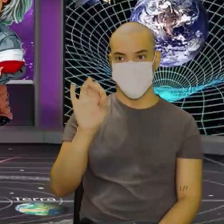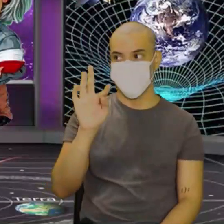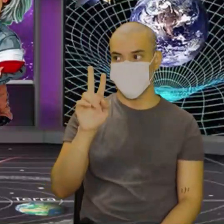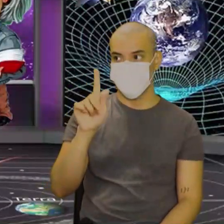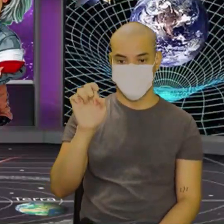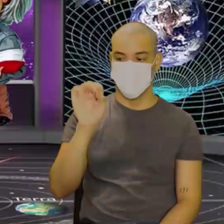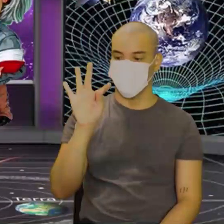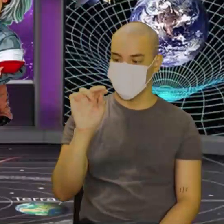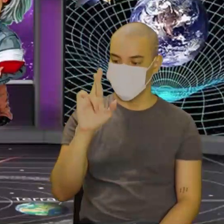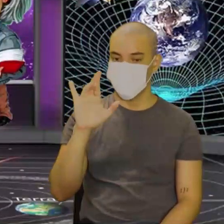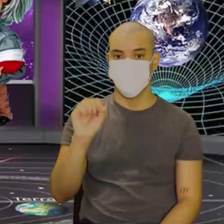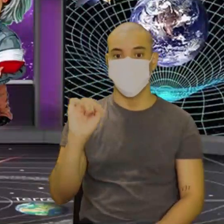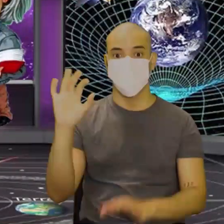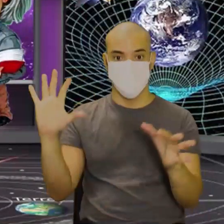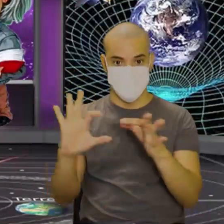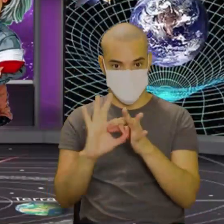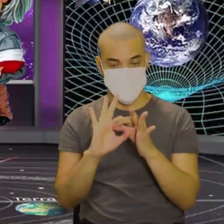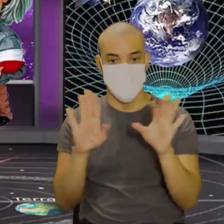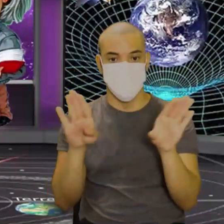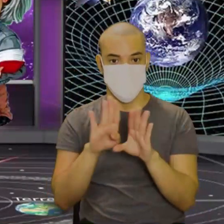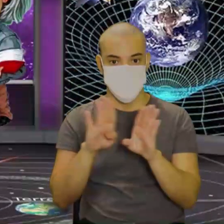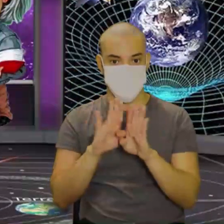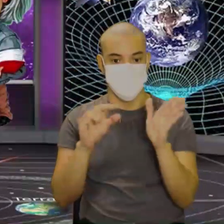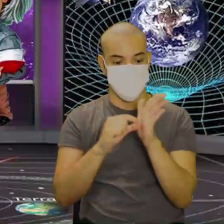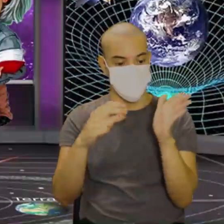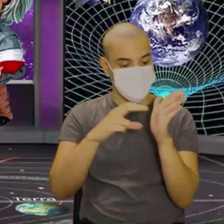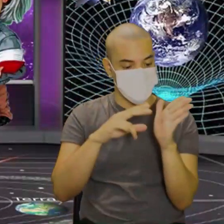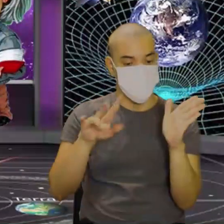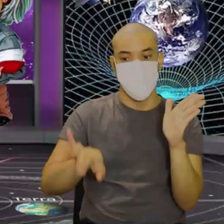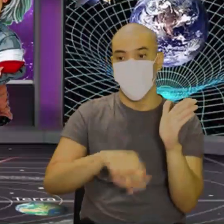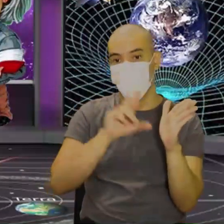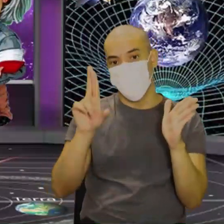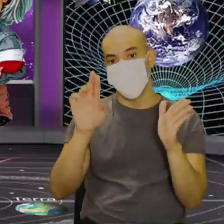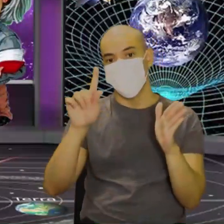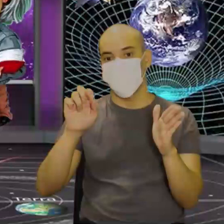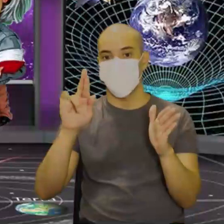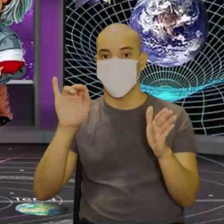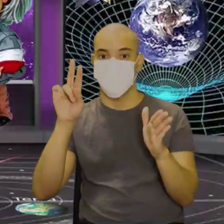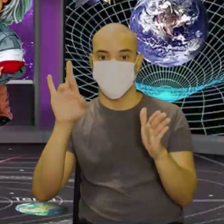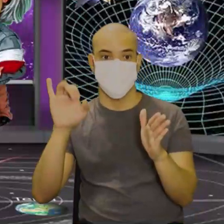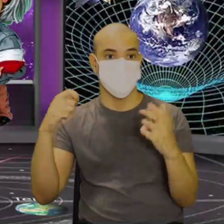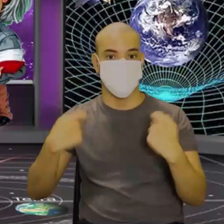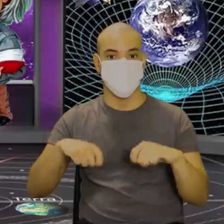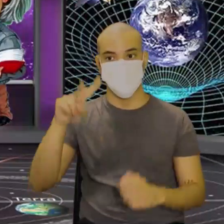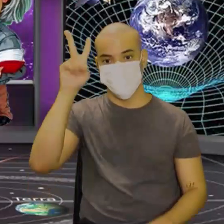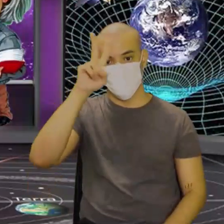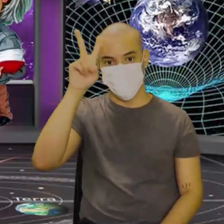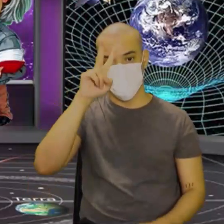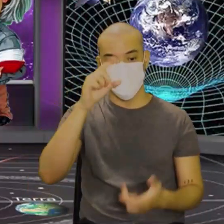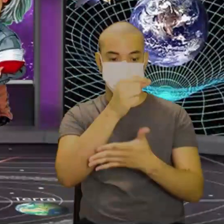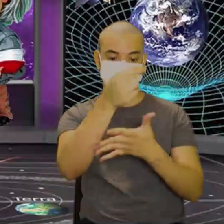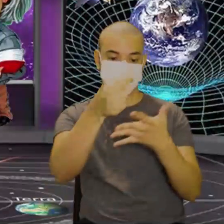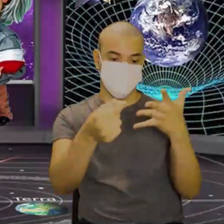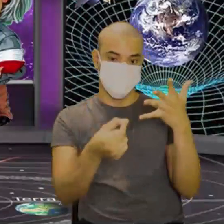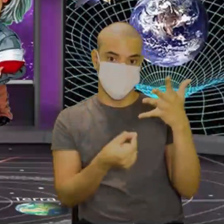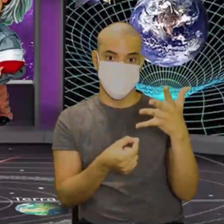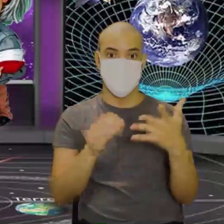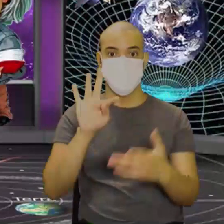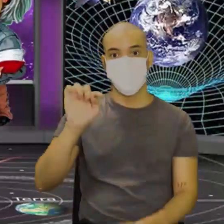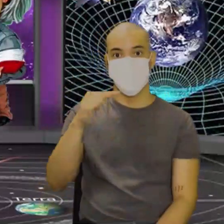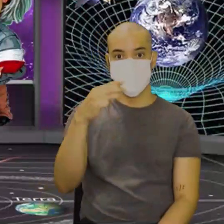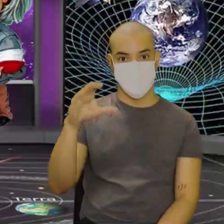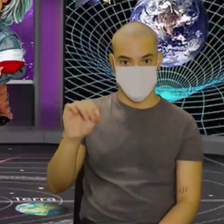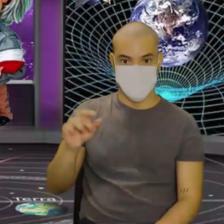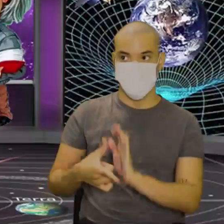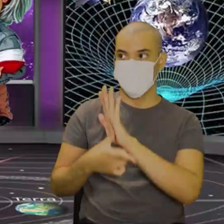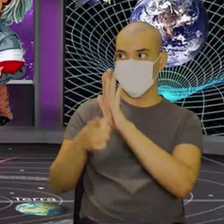certo? Ou você associa geradores, o que a gente faz nesse caso? É só lembrar das propriedades. Tensão. Lá na